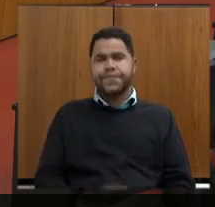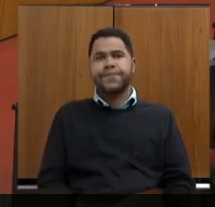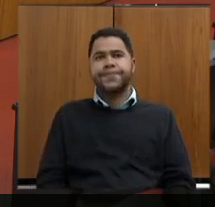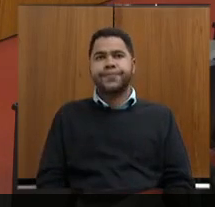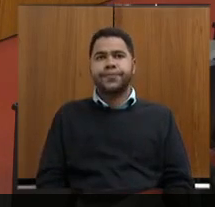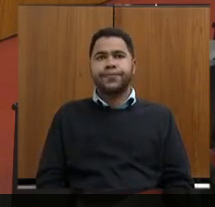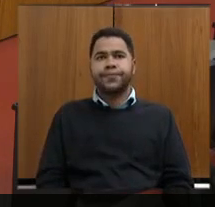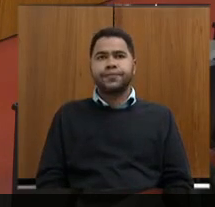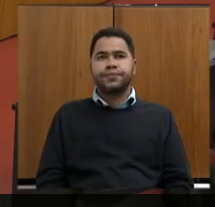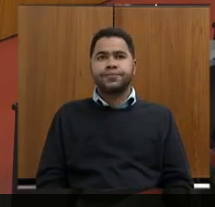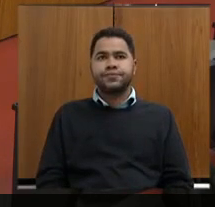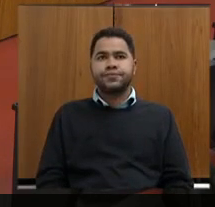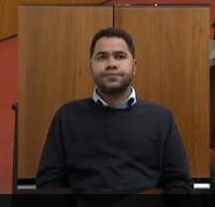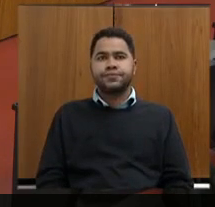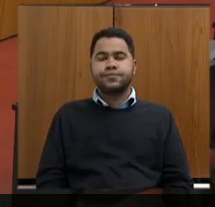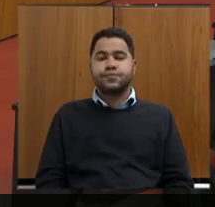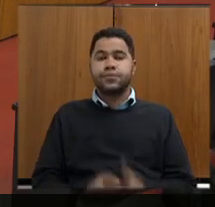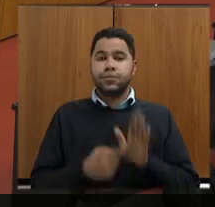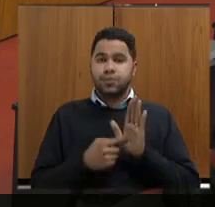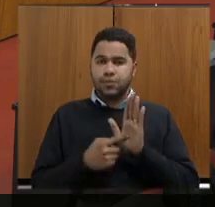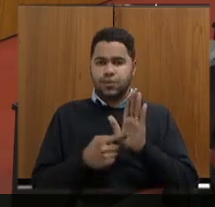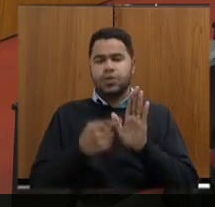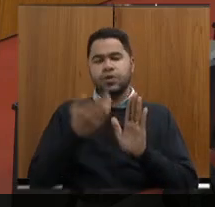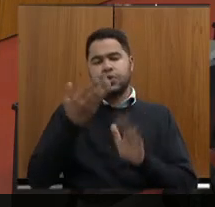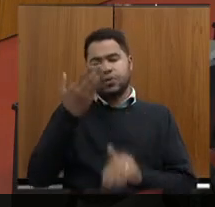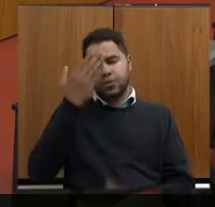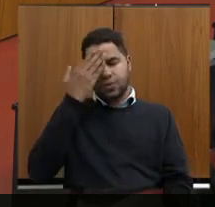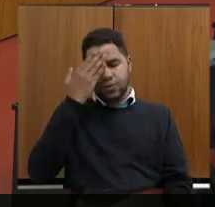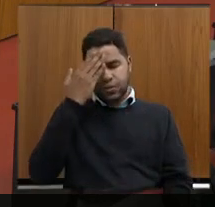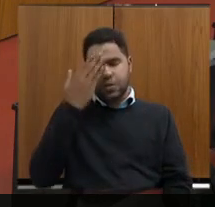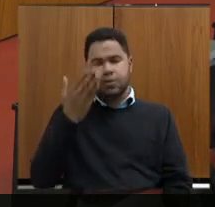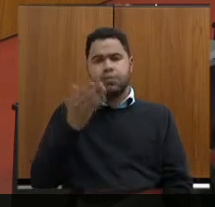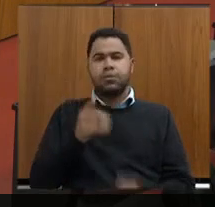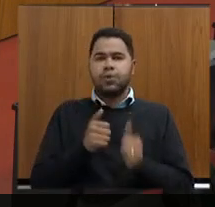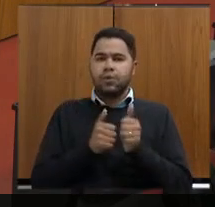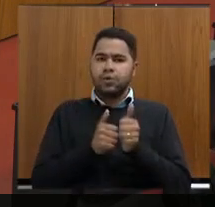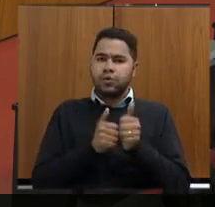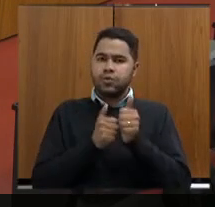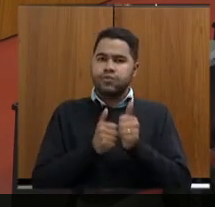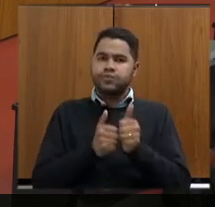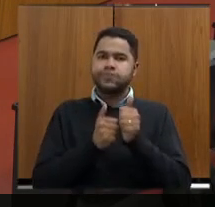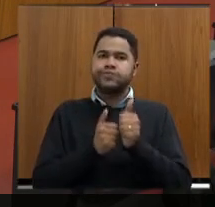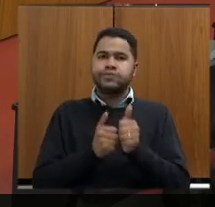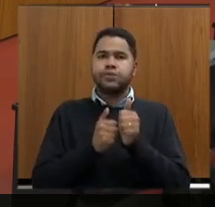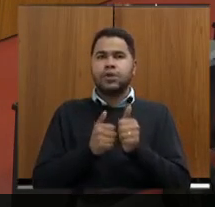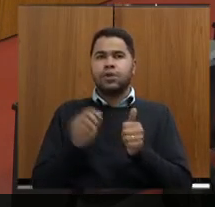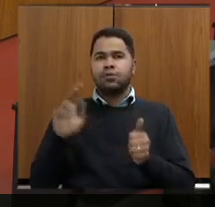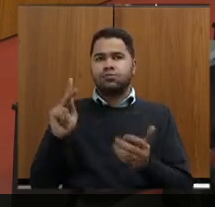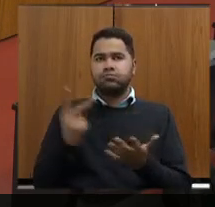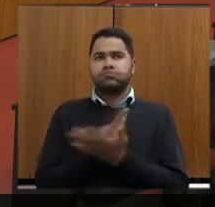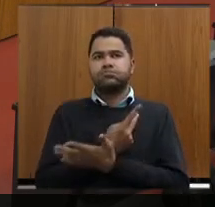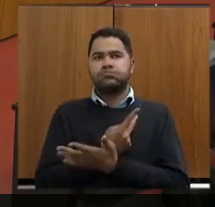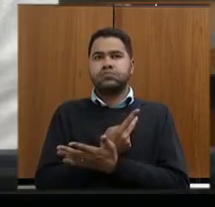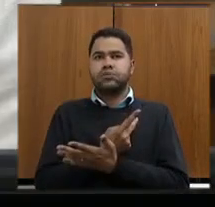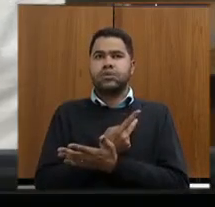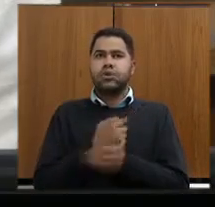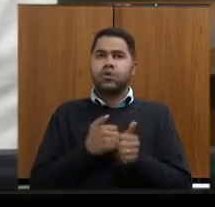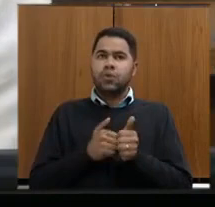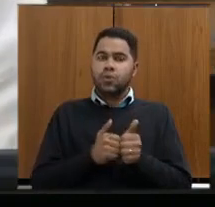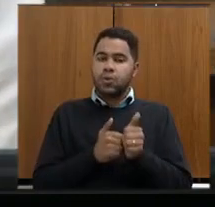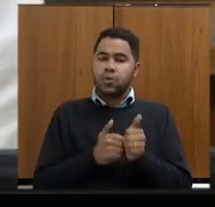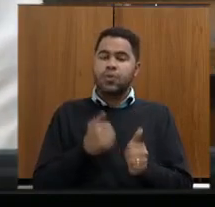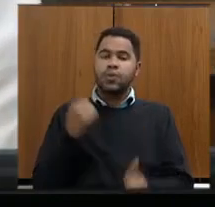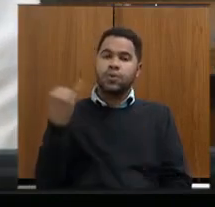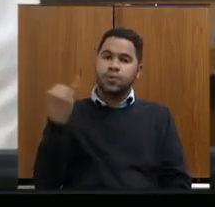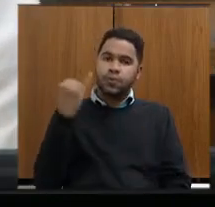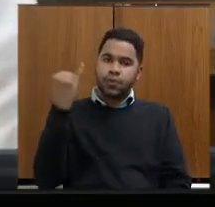deputado assim como coloquei e eu sei que tiver acompanha muito né questão dos Desastres e um acompanhamento muito